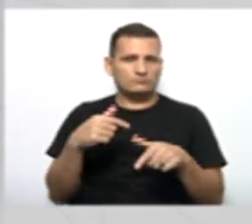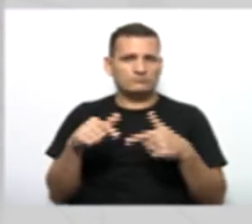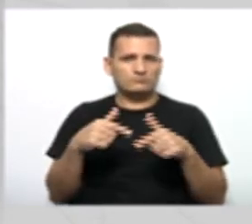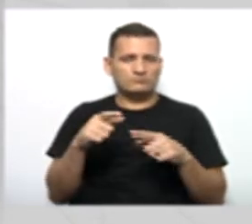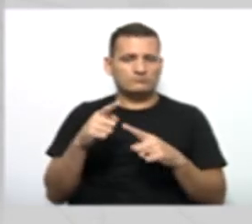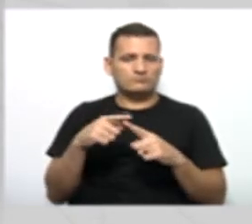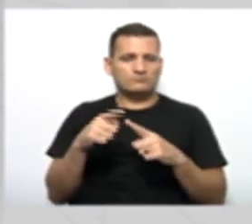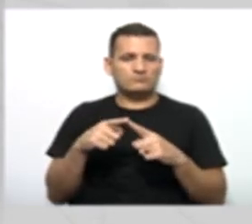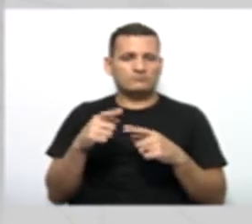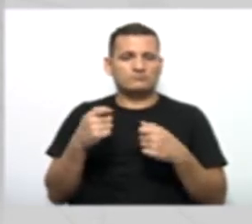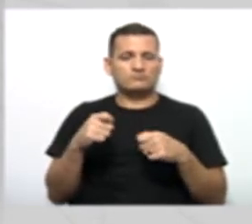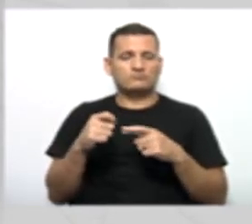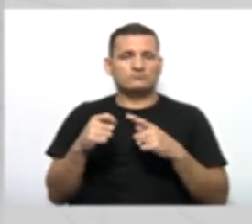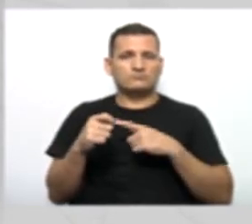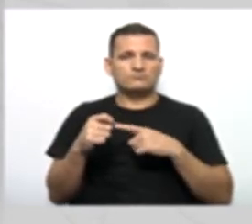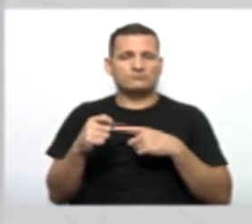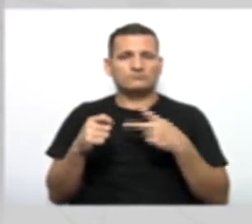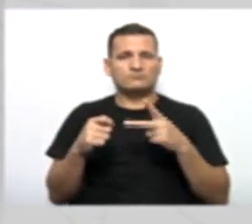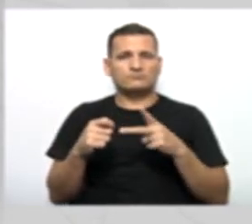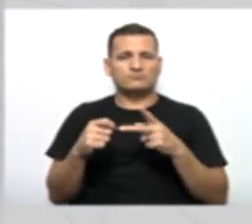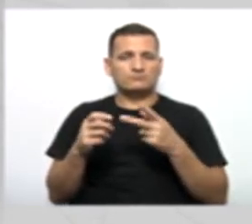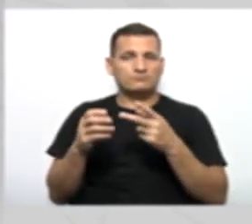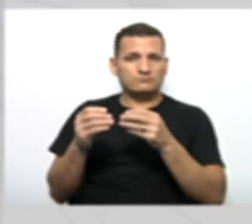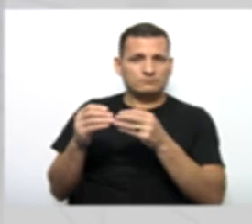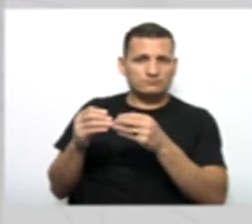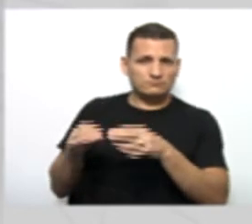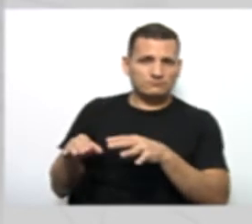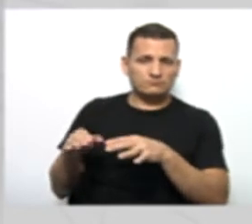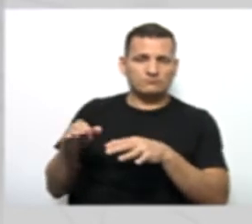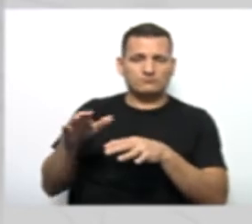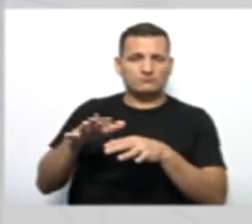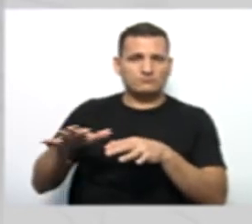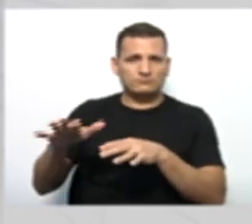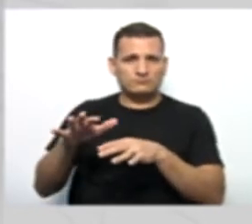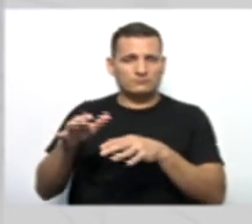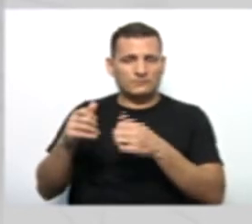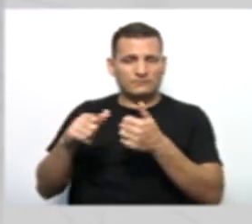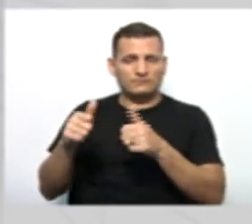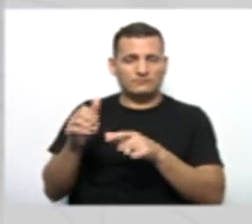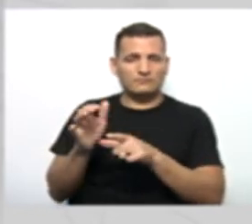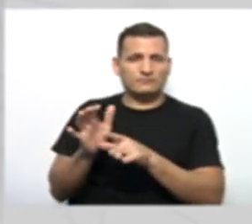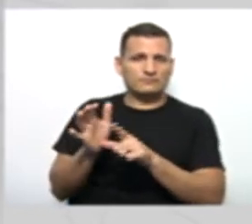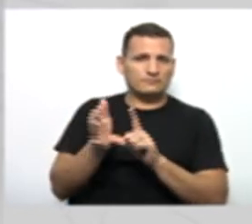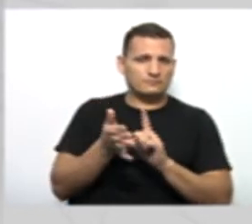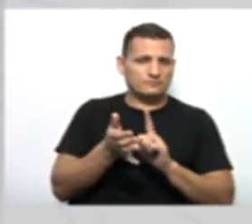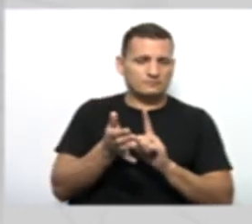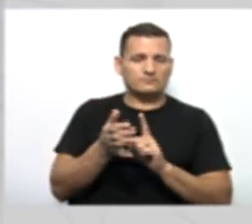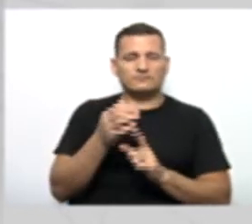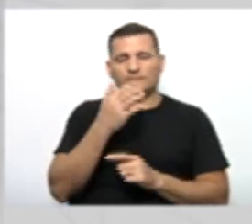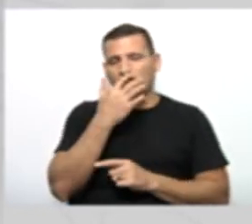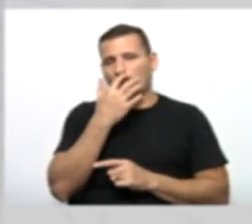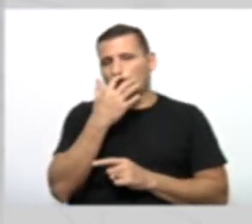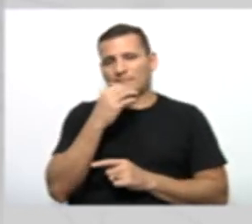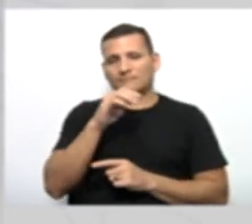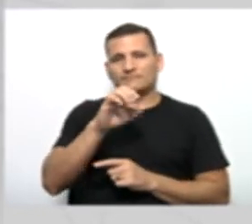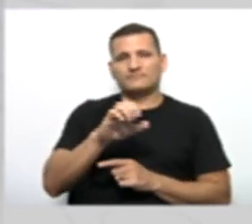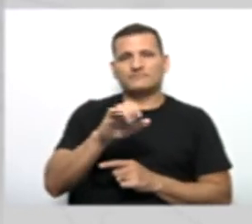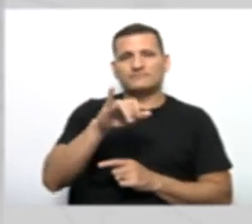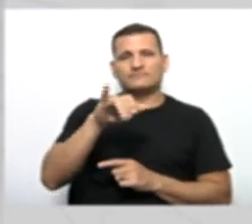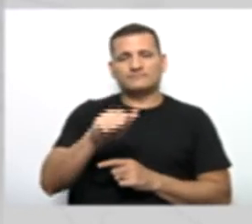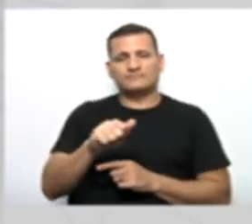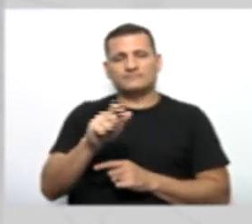seu impacto no meio ambiente avaliado antes de serem implementados. Então, o EIA ela é um